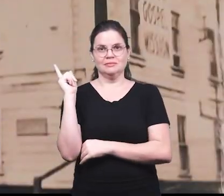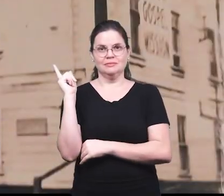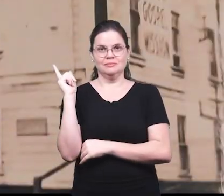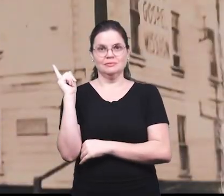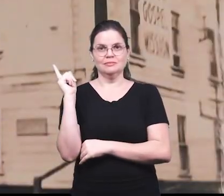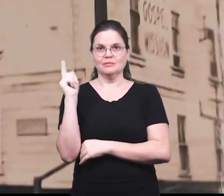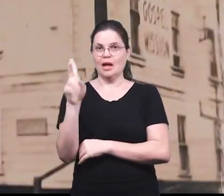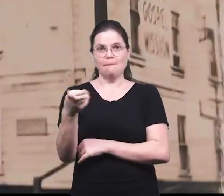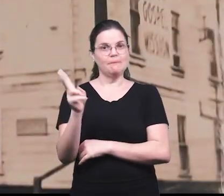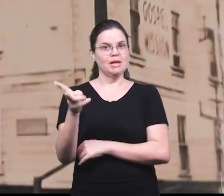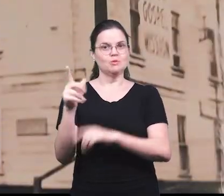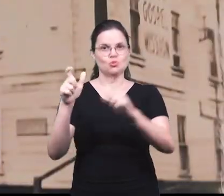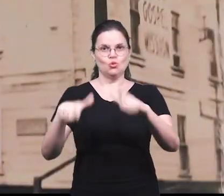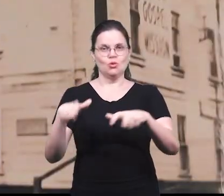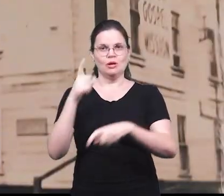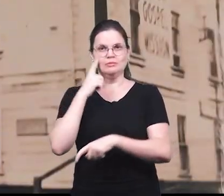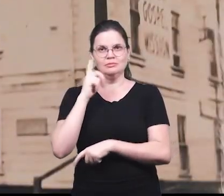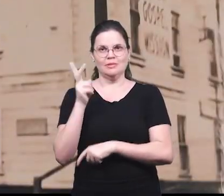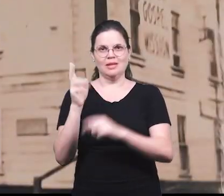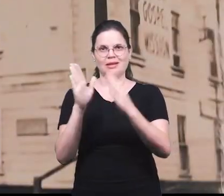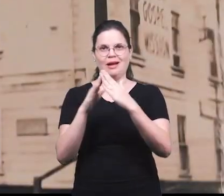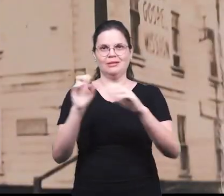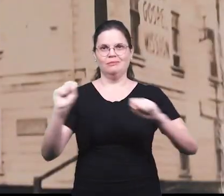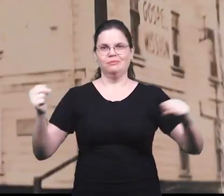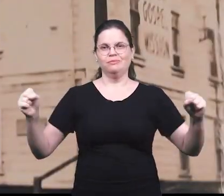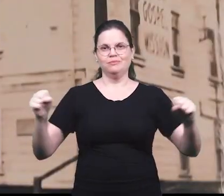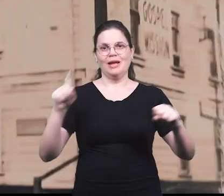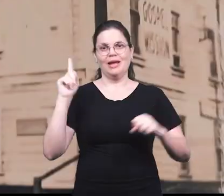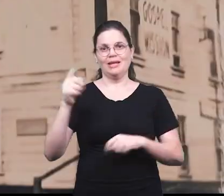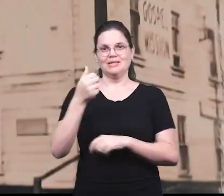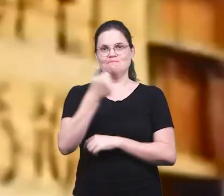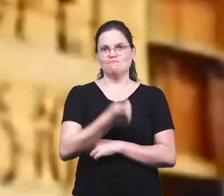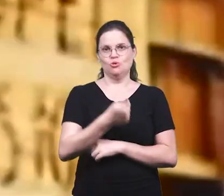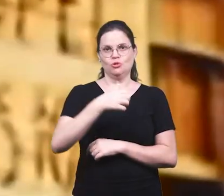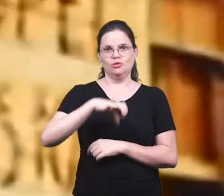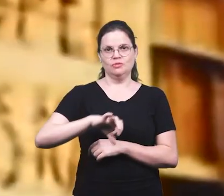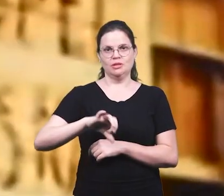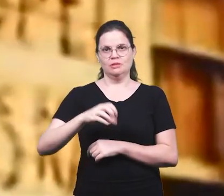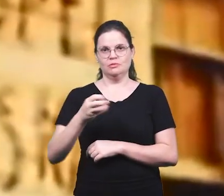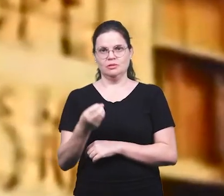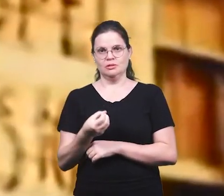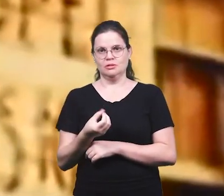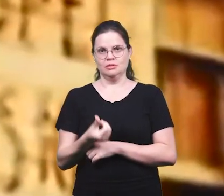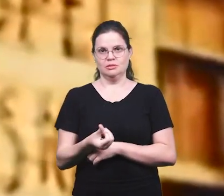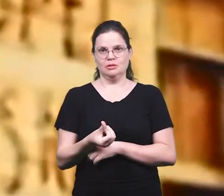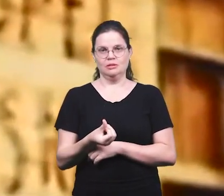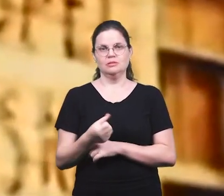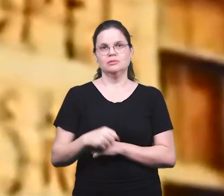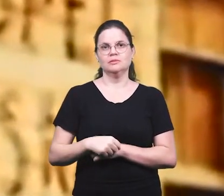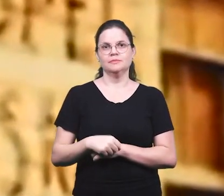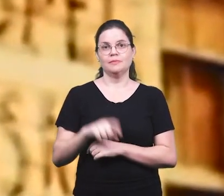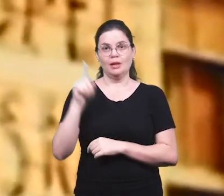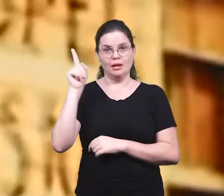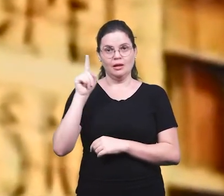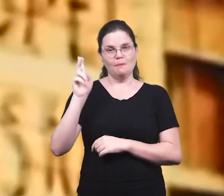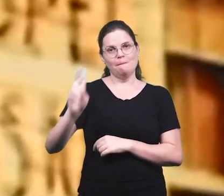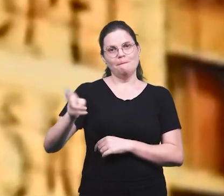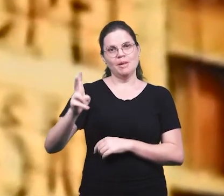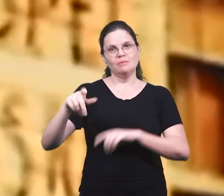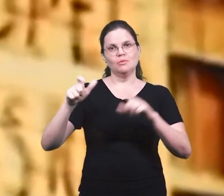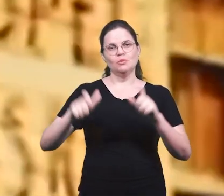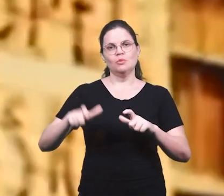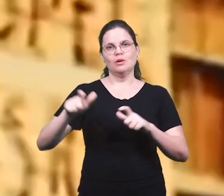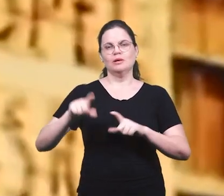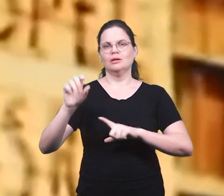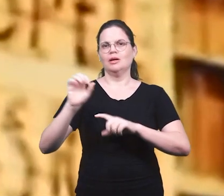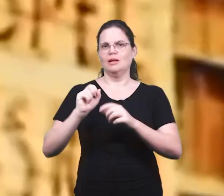aí, casarão de 1906, onde William Seymour, ele fez o